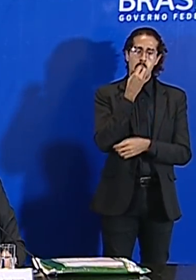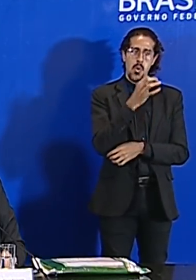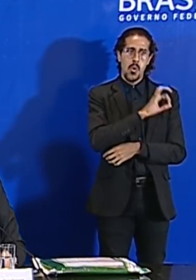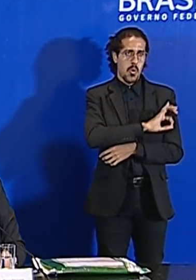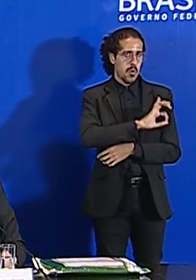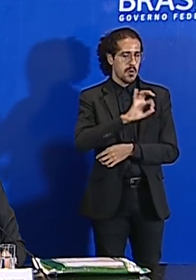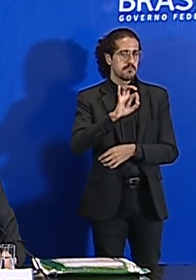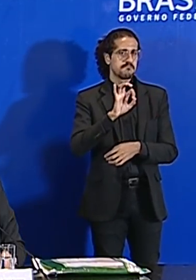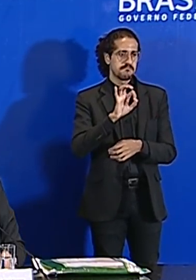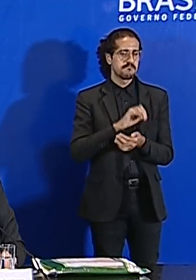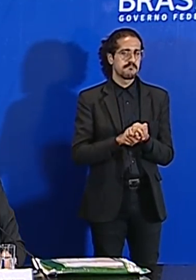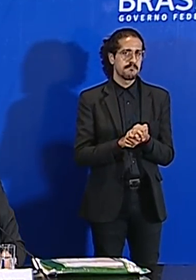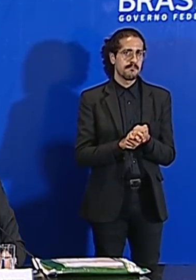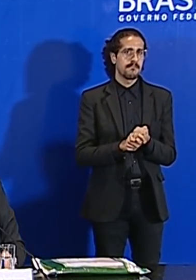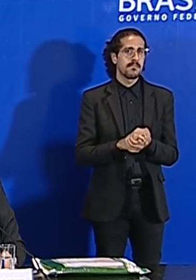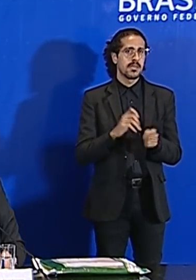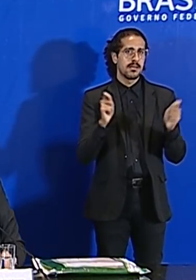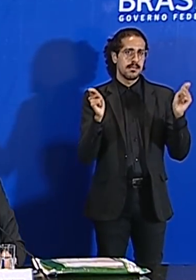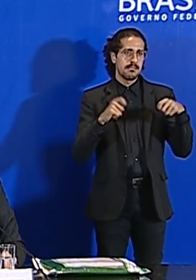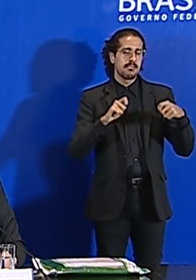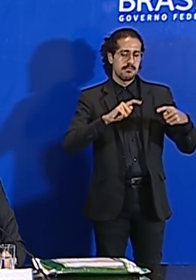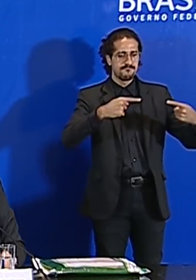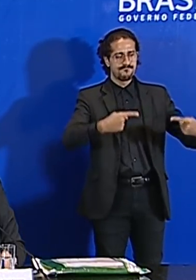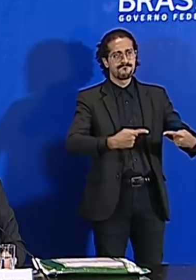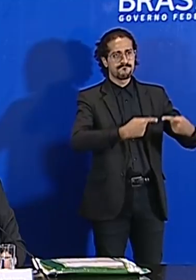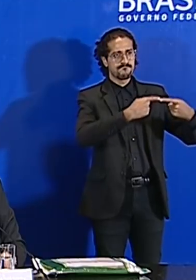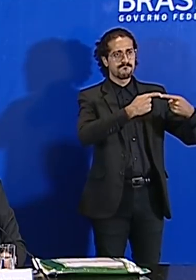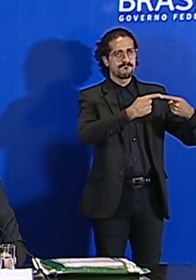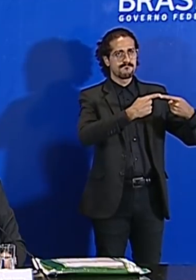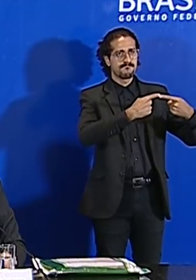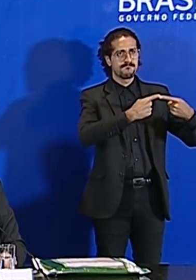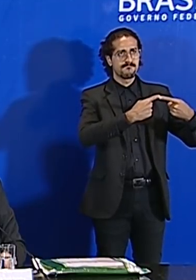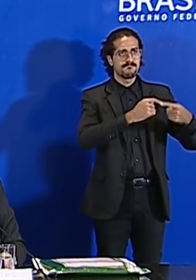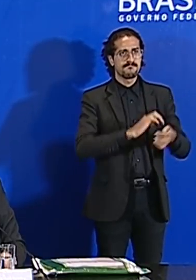colocação, daria para seguir.